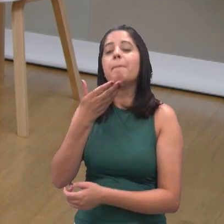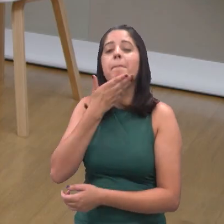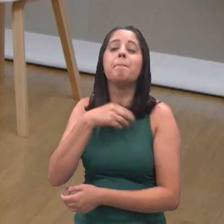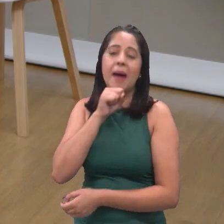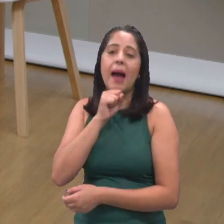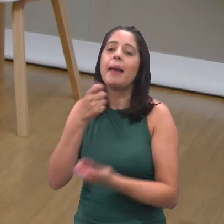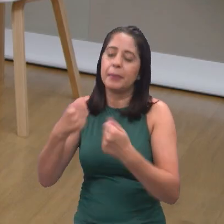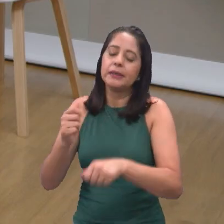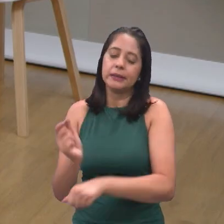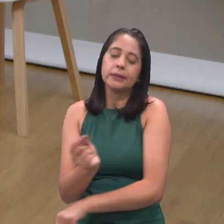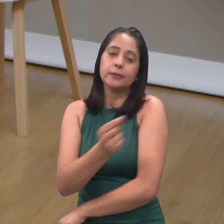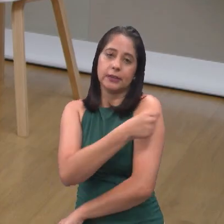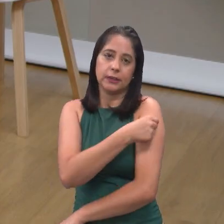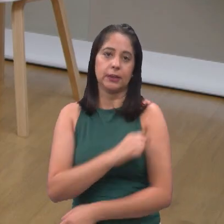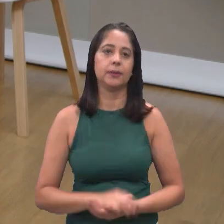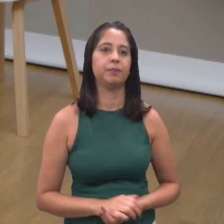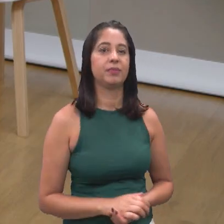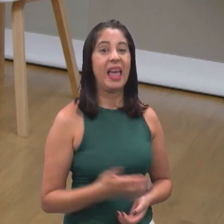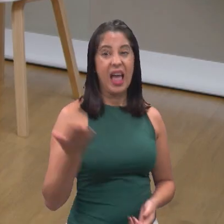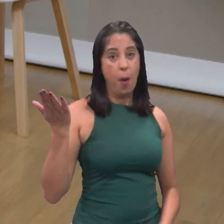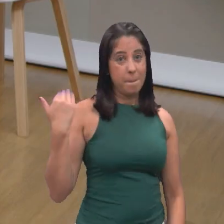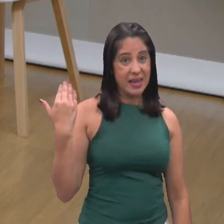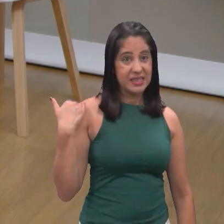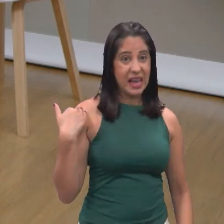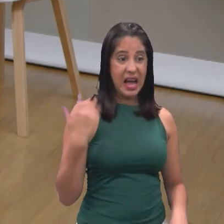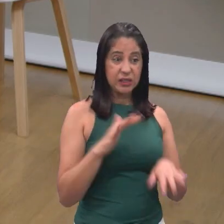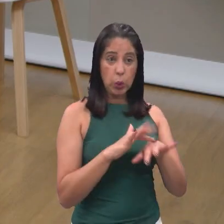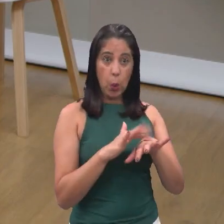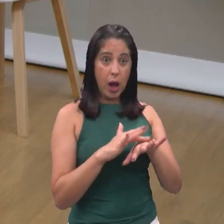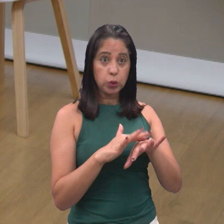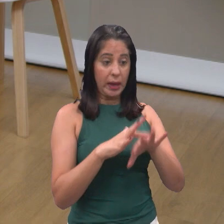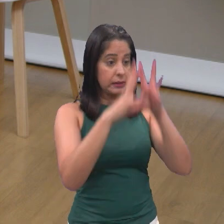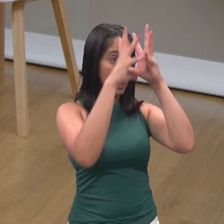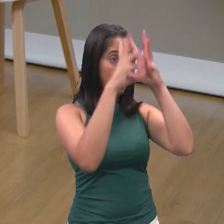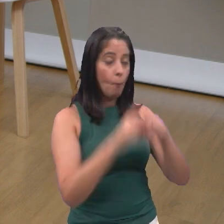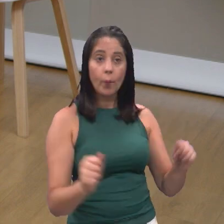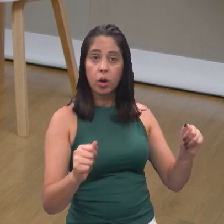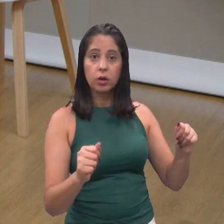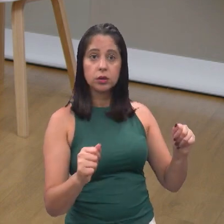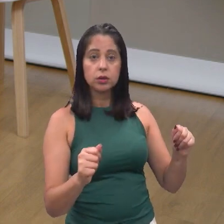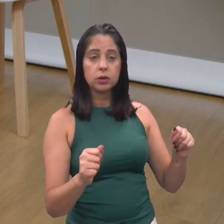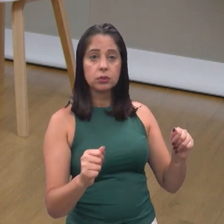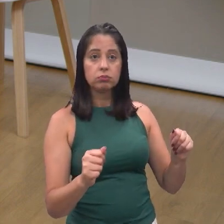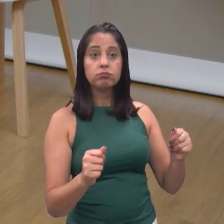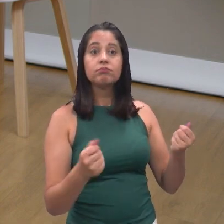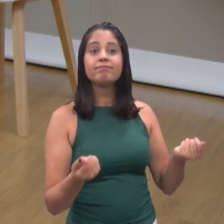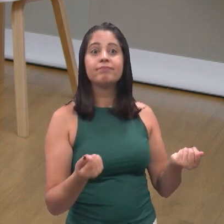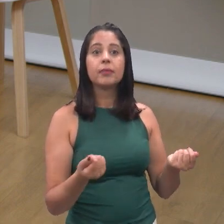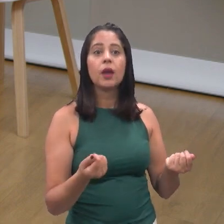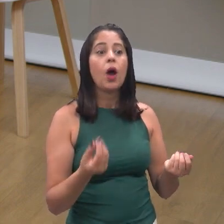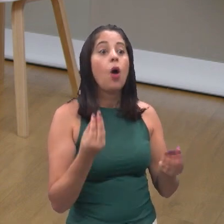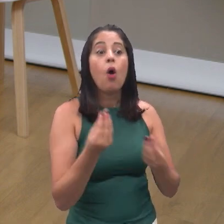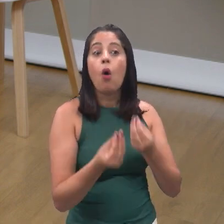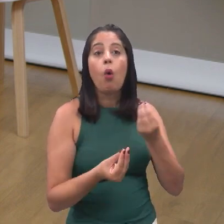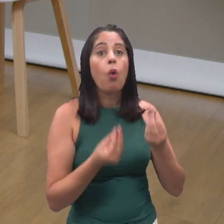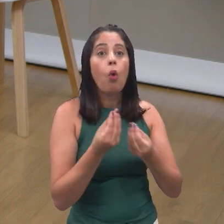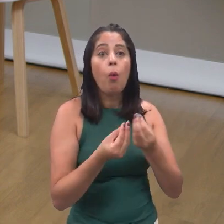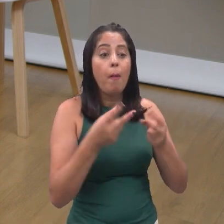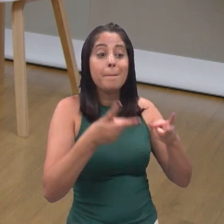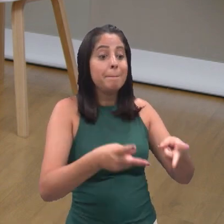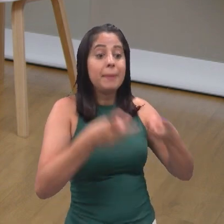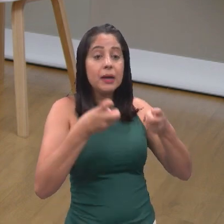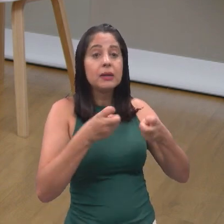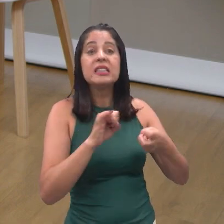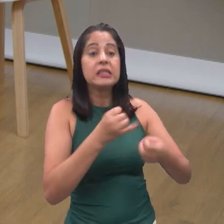estava praticamente erradicada, né? A gente comentou aqui nos bastidores. Quais são os principais sintomas? Como que os pais podem perceber que